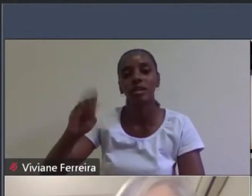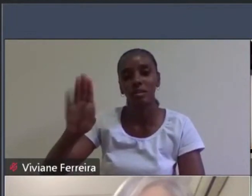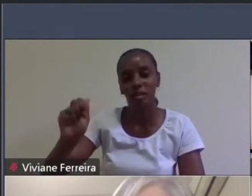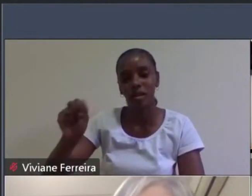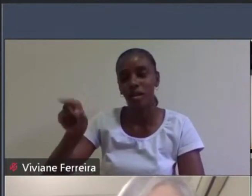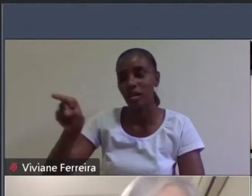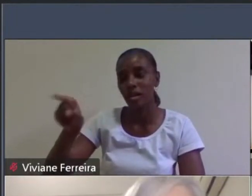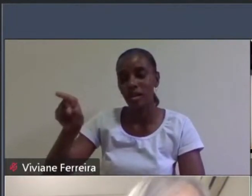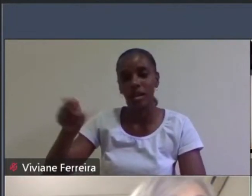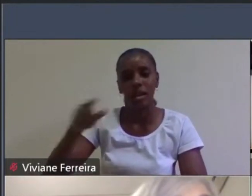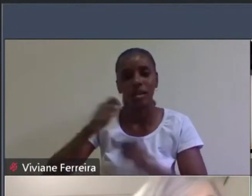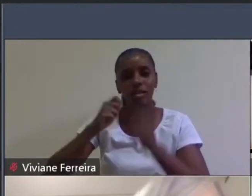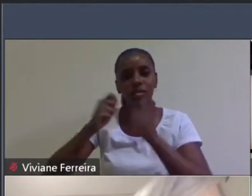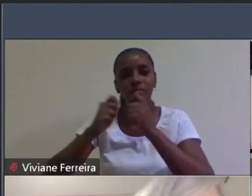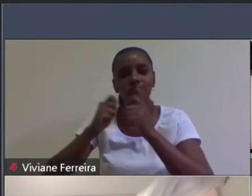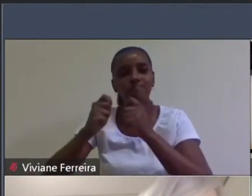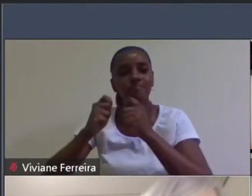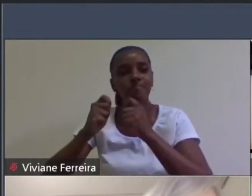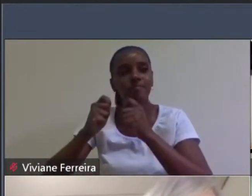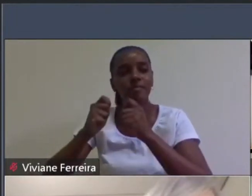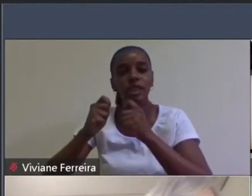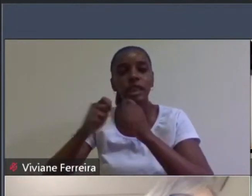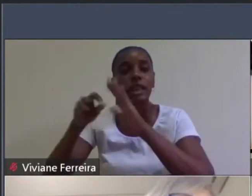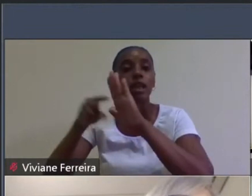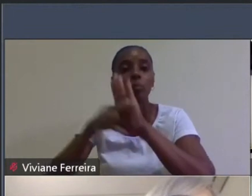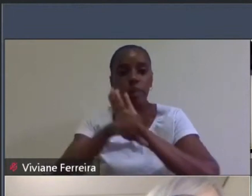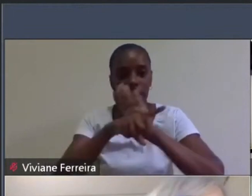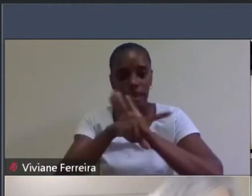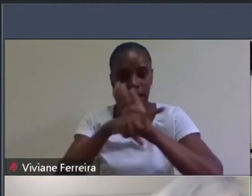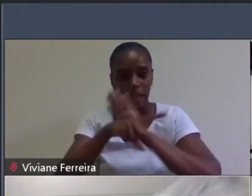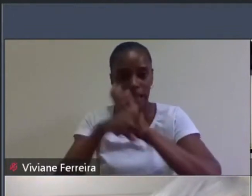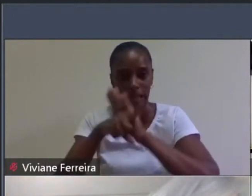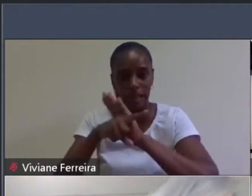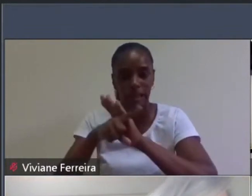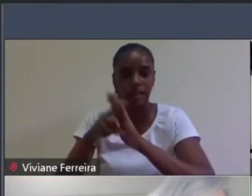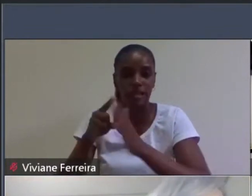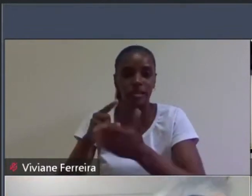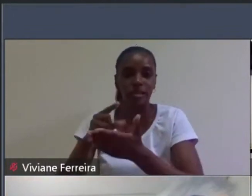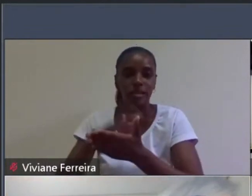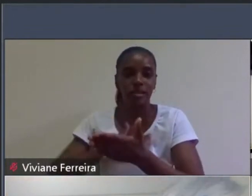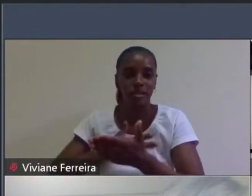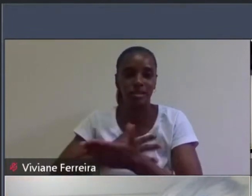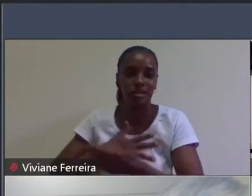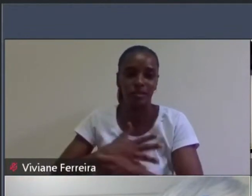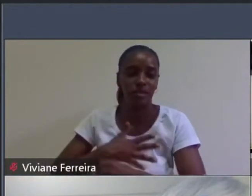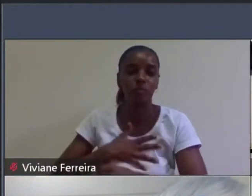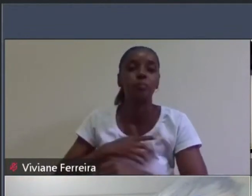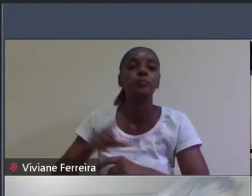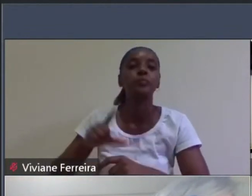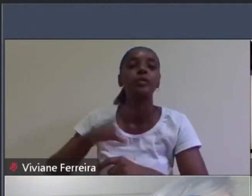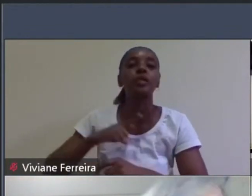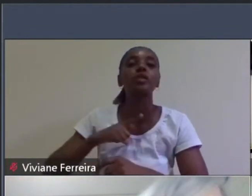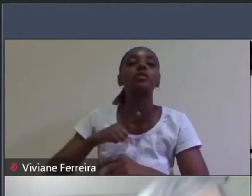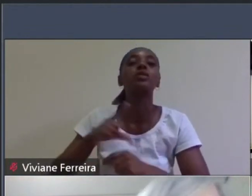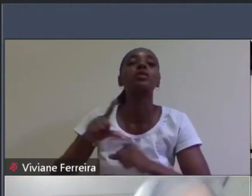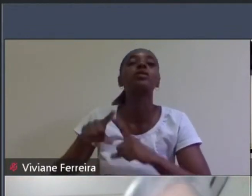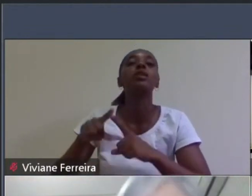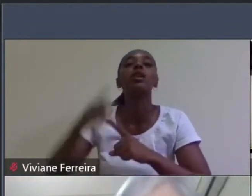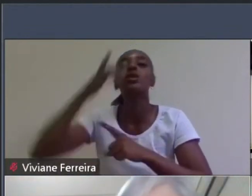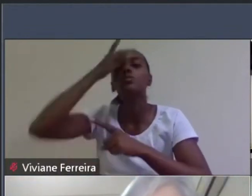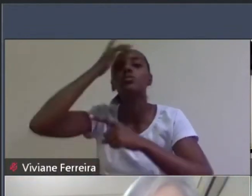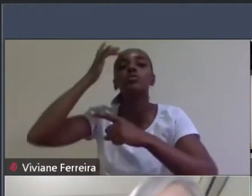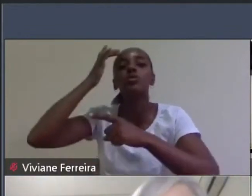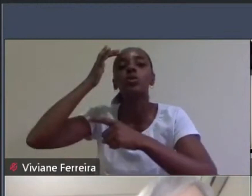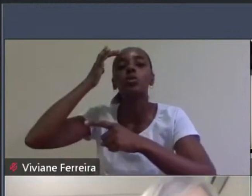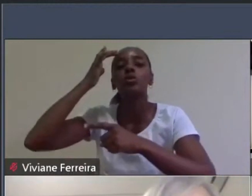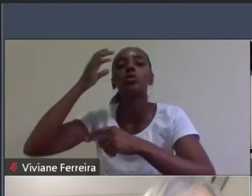entrevista, na pesquisa de satisfação, tinha um campo aberto. O que as pessoas gostariam de sugerir para a empresa?